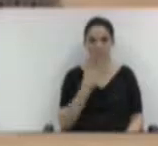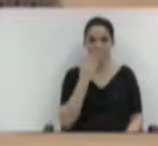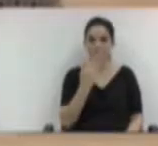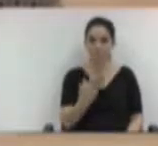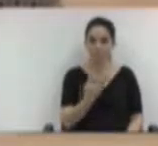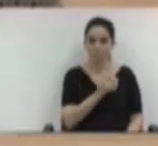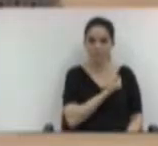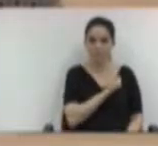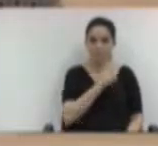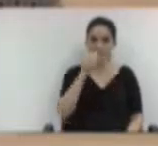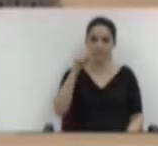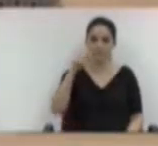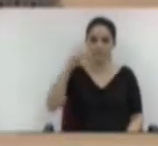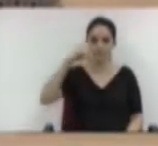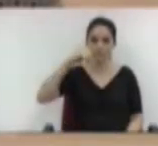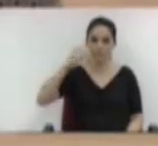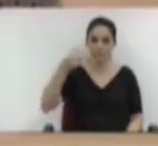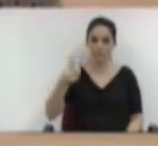Requerimento número